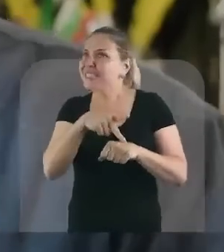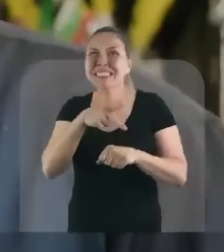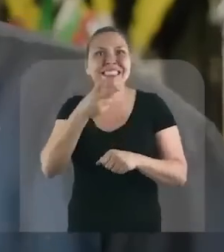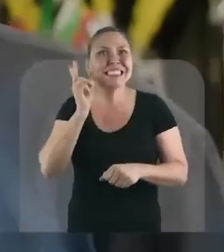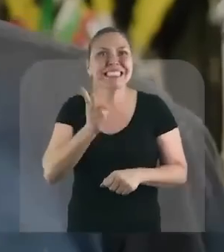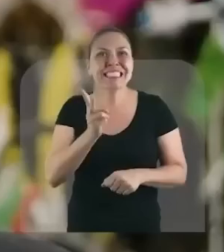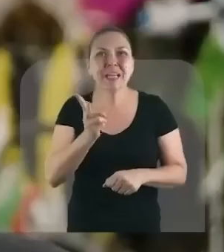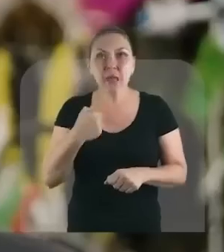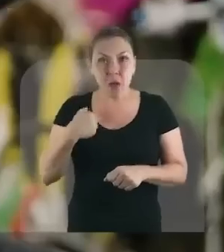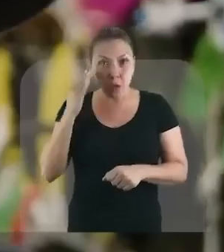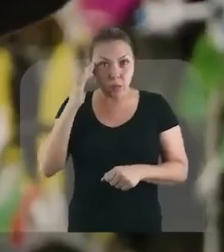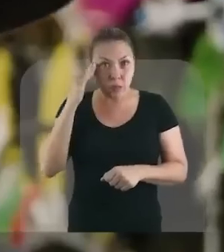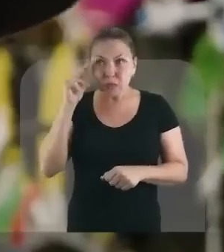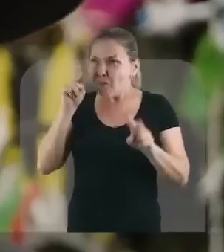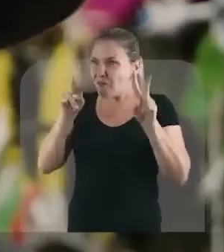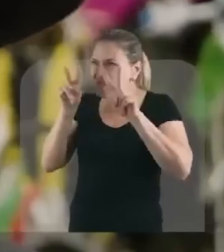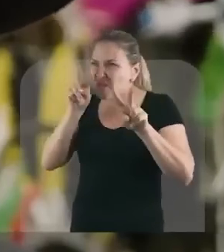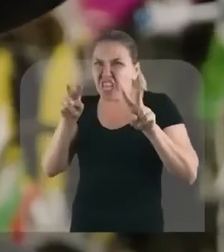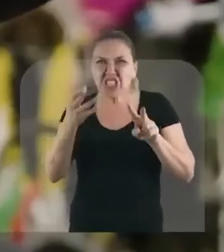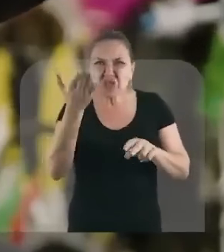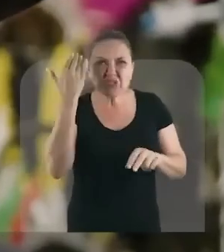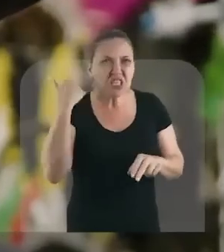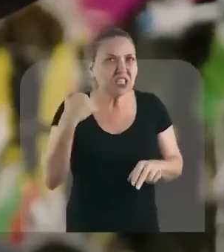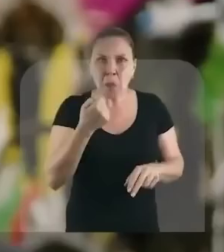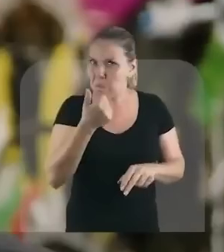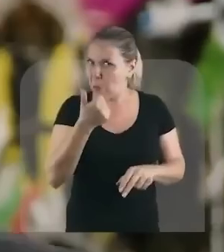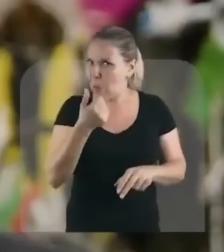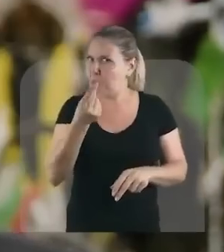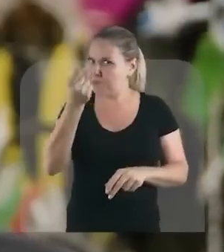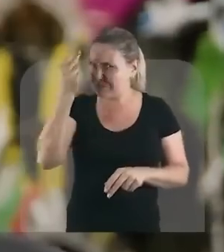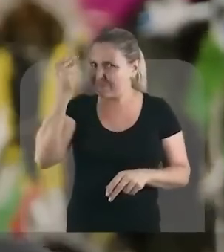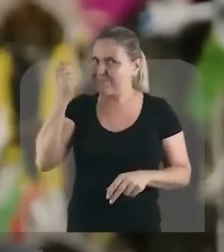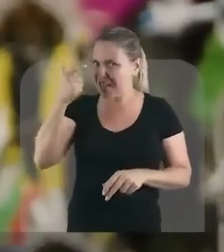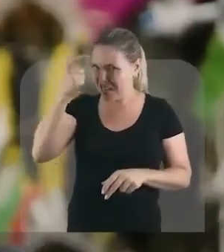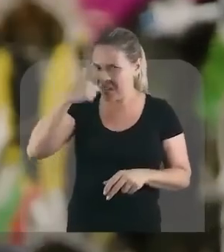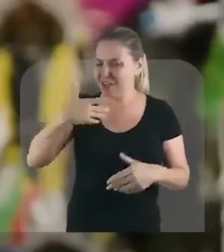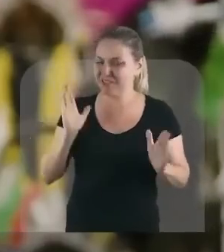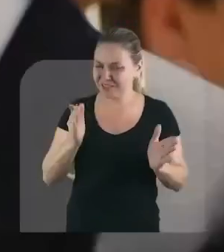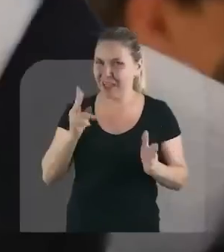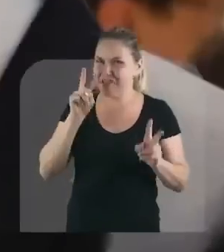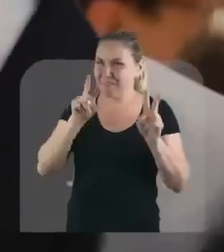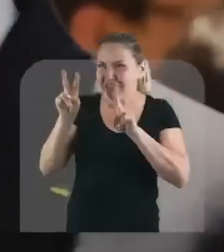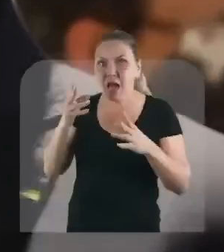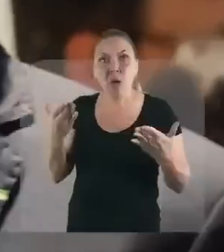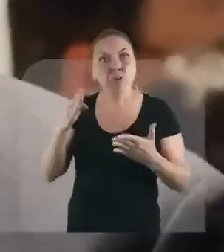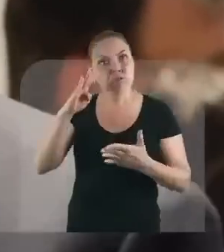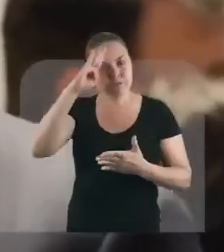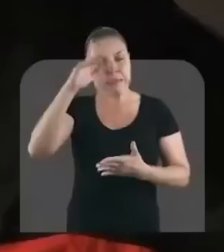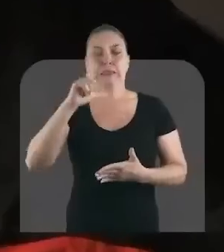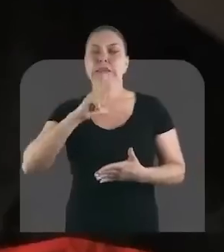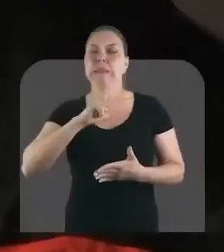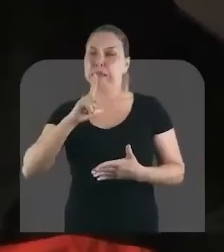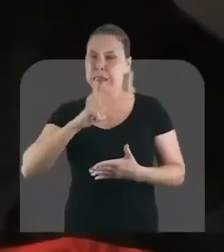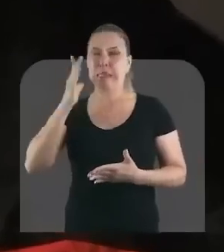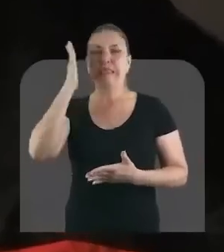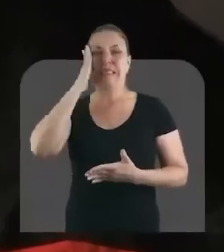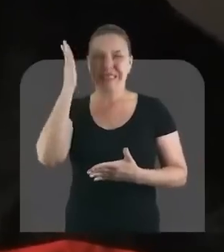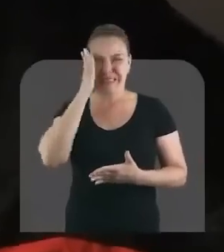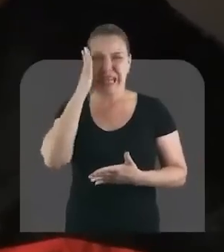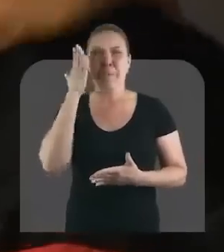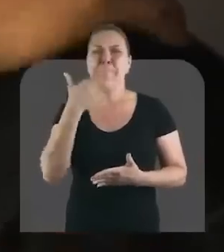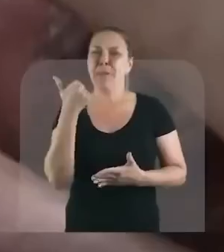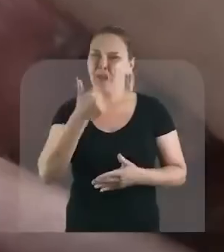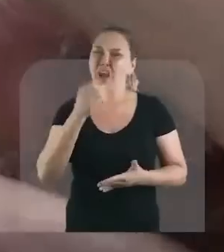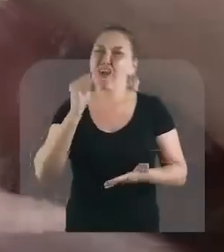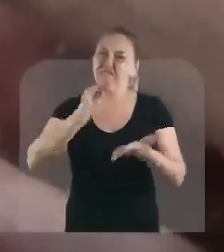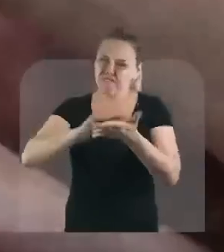todos os tempos, desde que eu me entendo por gente. E não é pouco tempo não, hein? Bolsonaro sabe que tem ainda muita